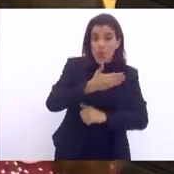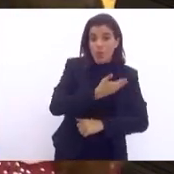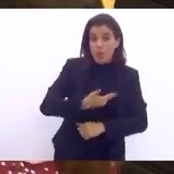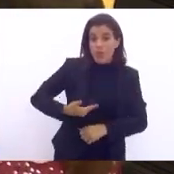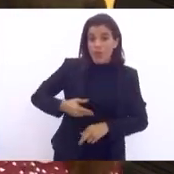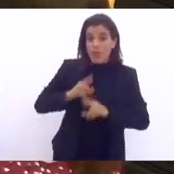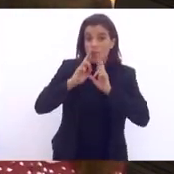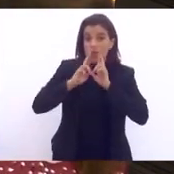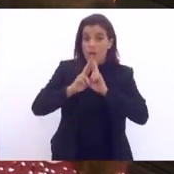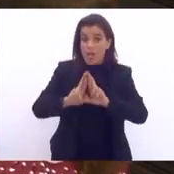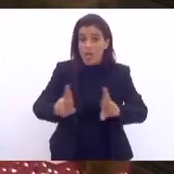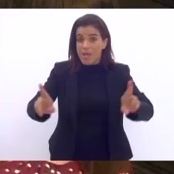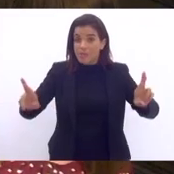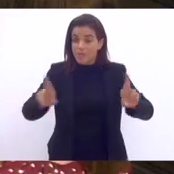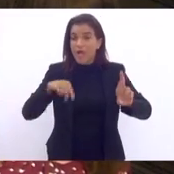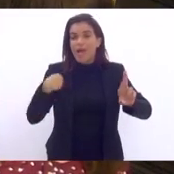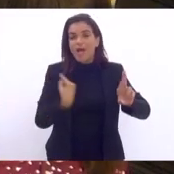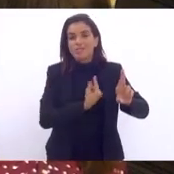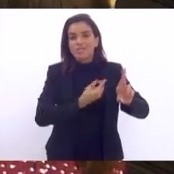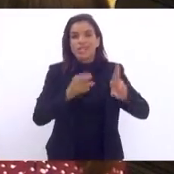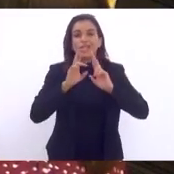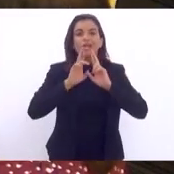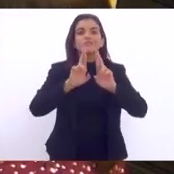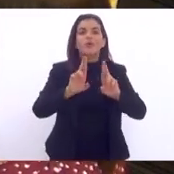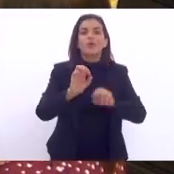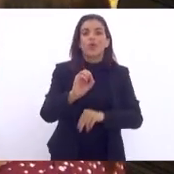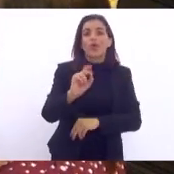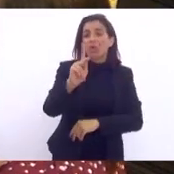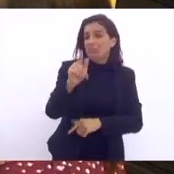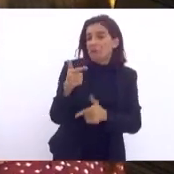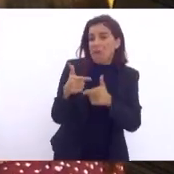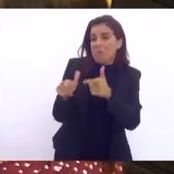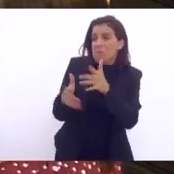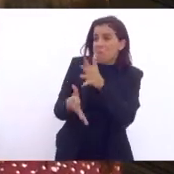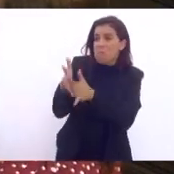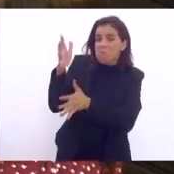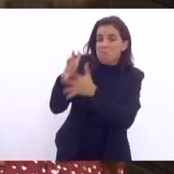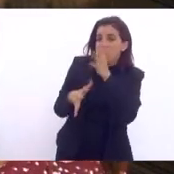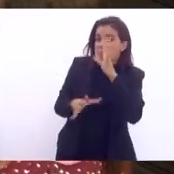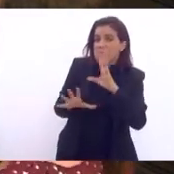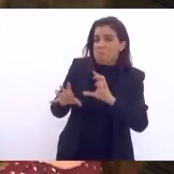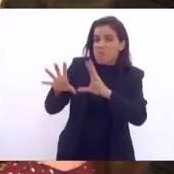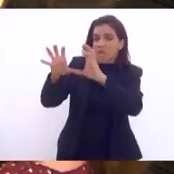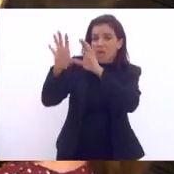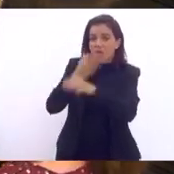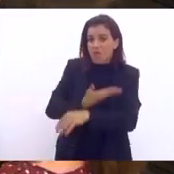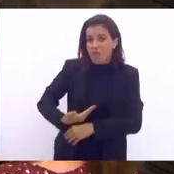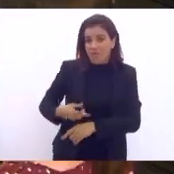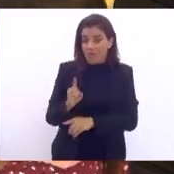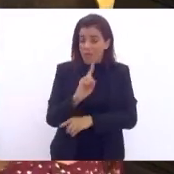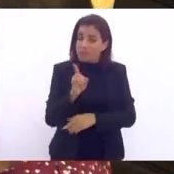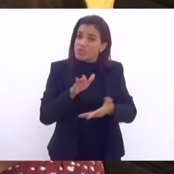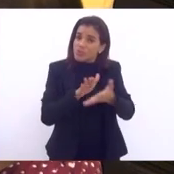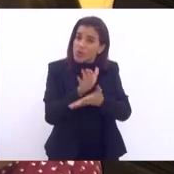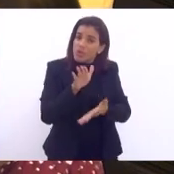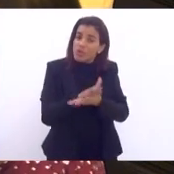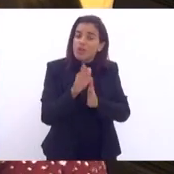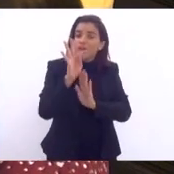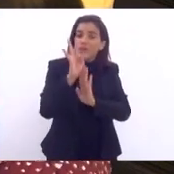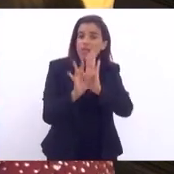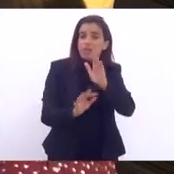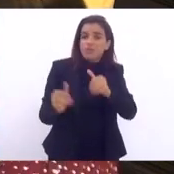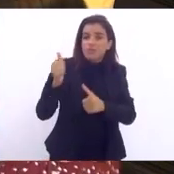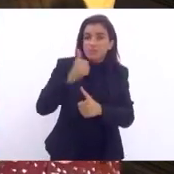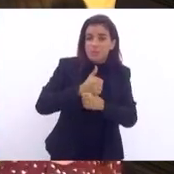Ninguém vai brigar com o governo, não. Se o governo falar, topo isso, topo aquilo, a gente publica o novo substitutivo. Se o governo não topar as